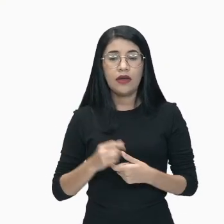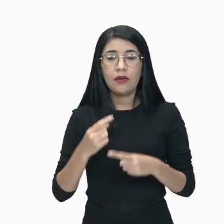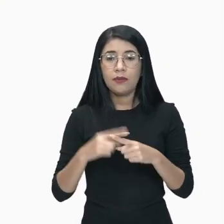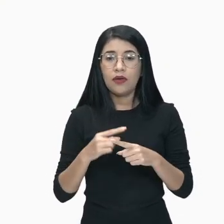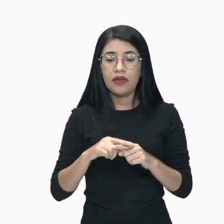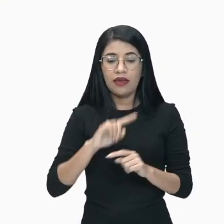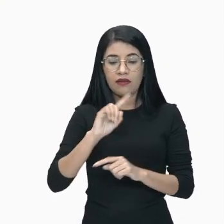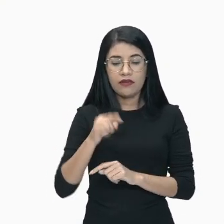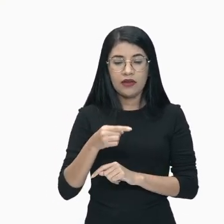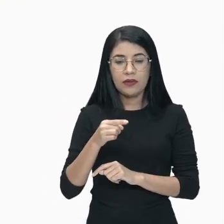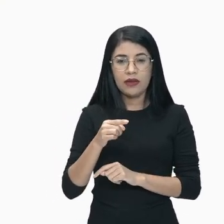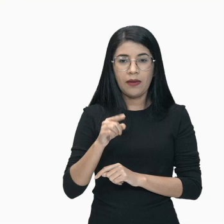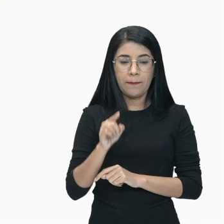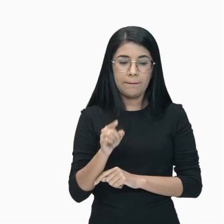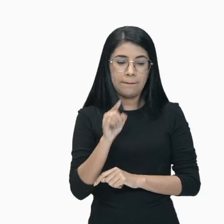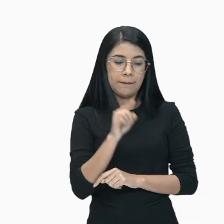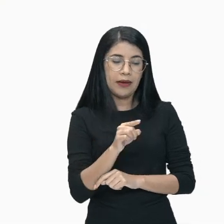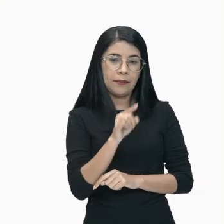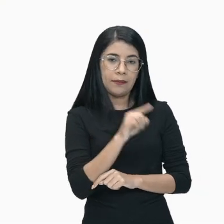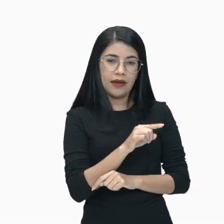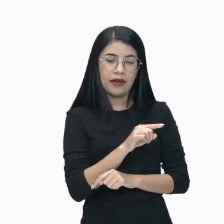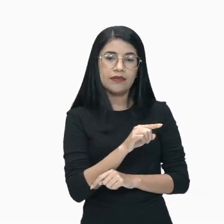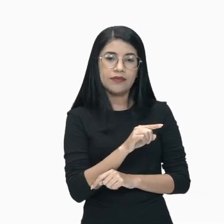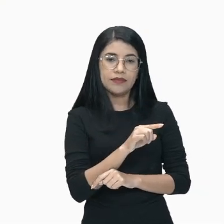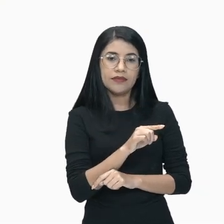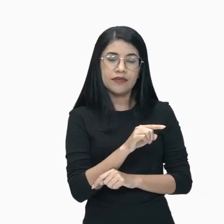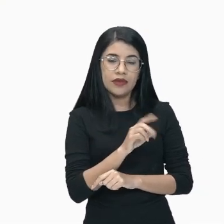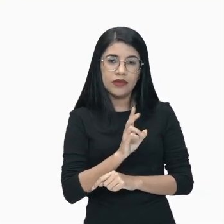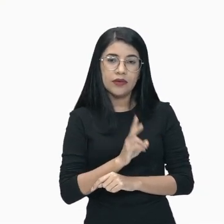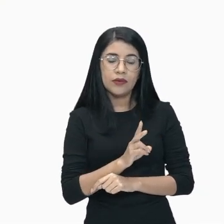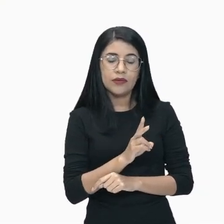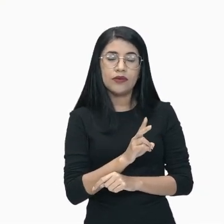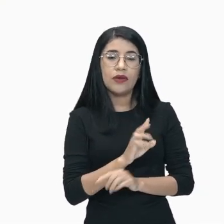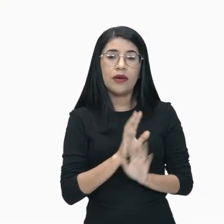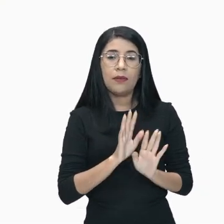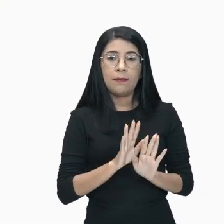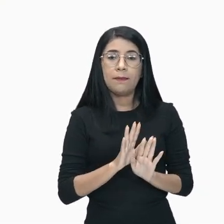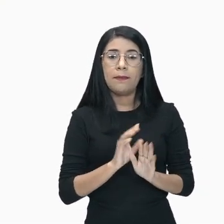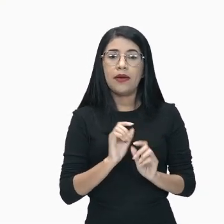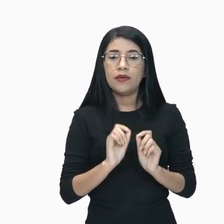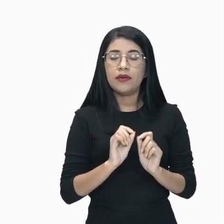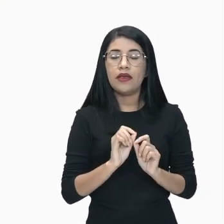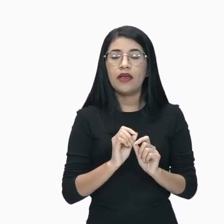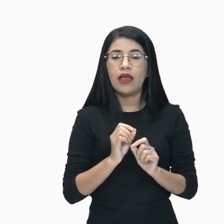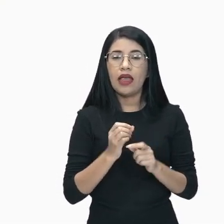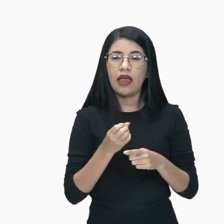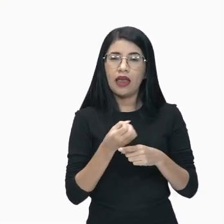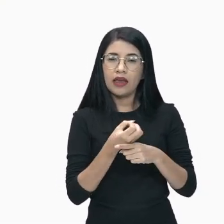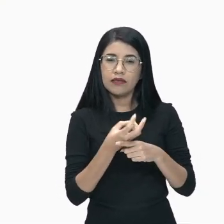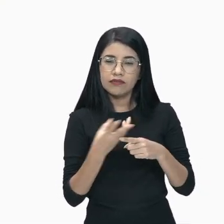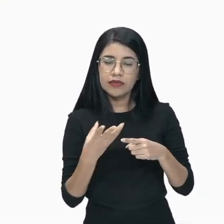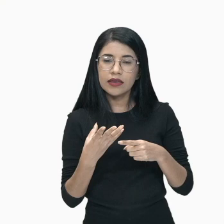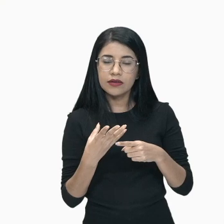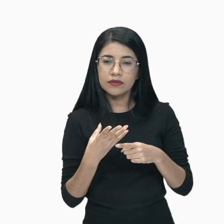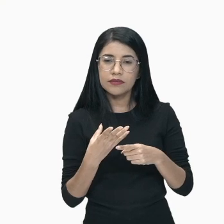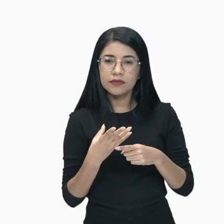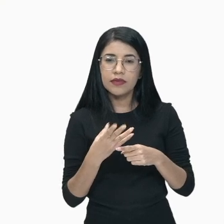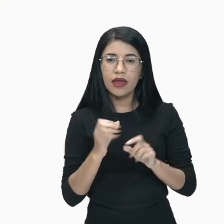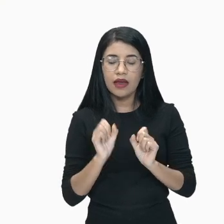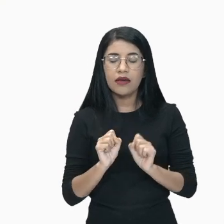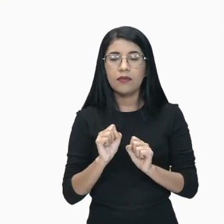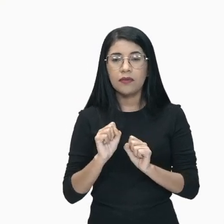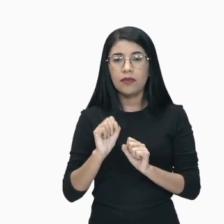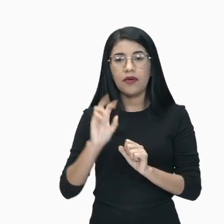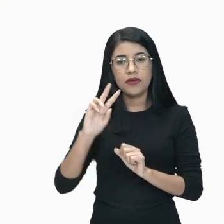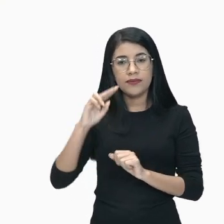casas com a vírgula para lá, não fica em notação científica ainda, mas fica um número inteiro aqui para eu poder elevar ao quadrado, fica para